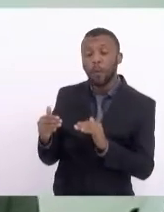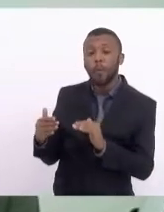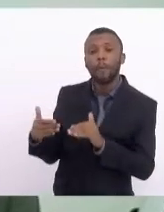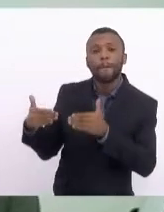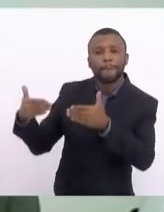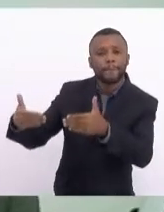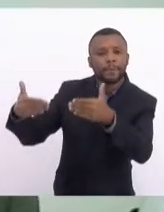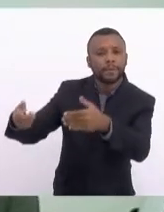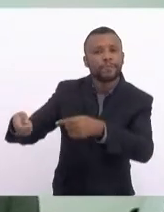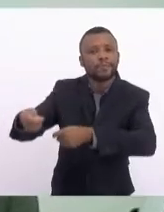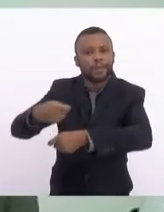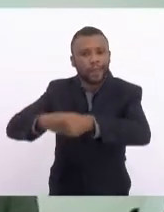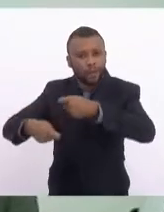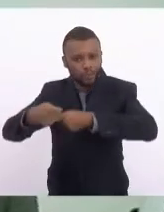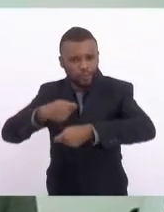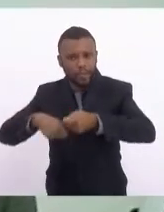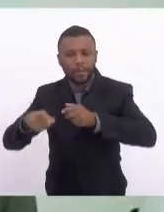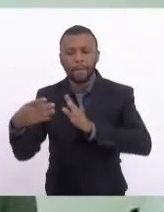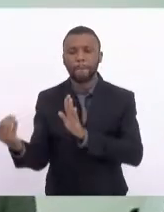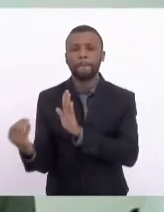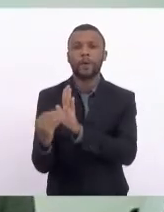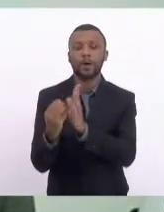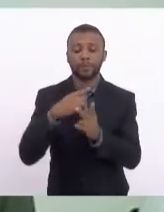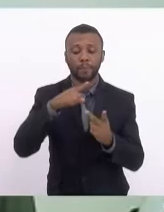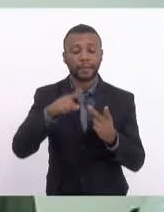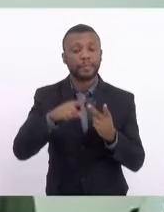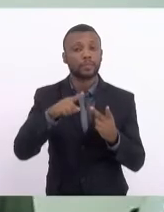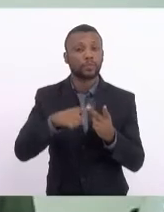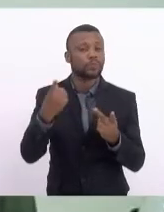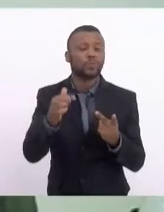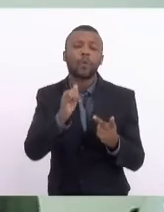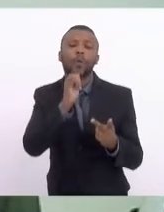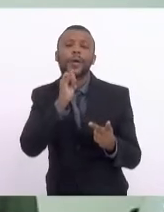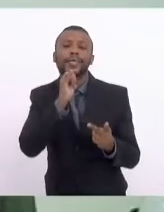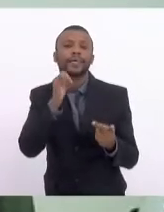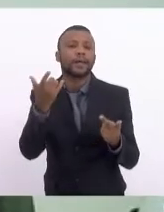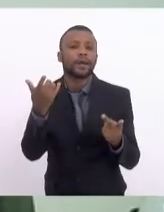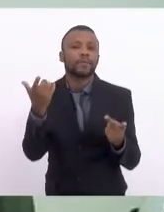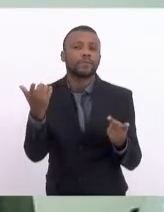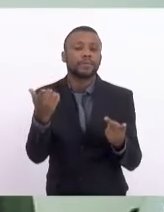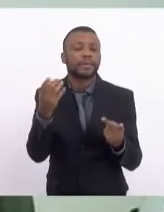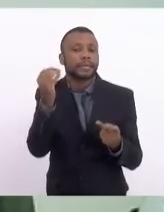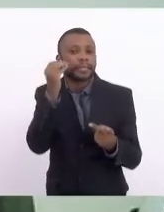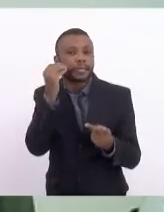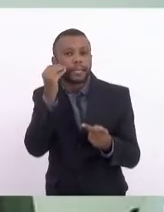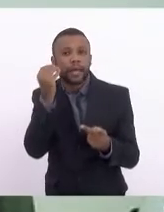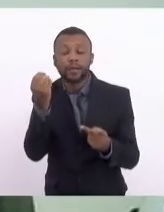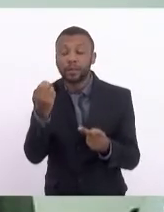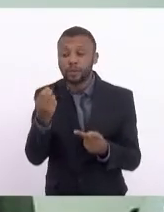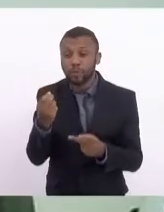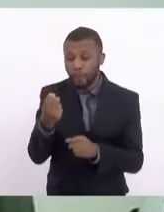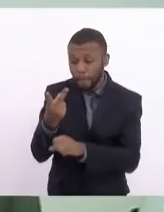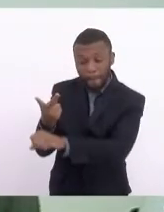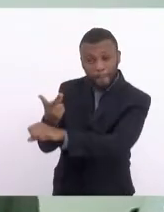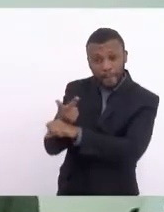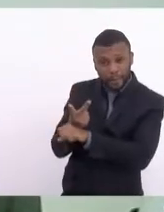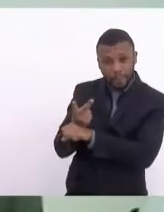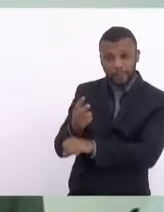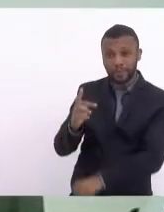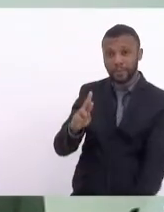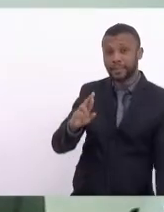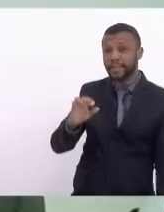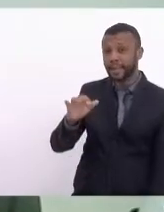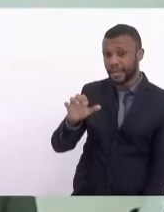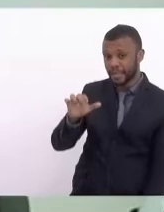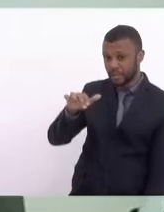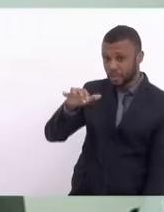Economia coloca como uma segunda tendência acabar com os triênios. A Assembleia já